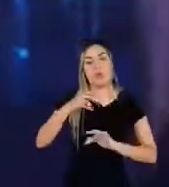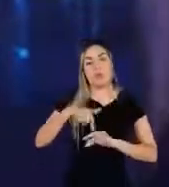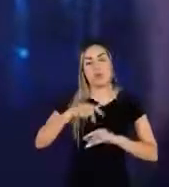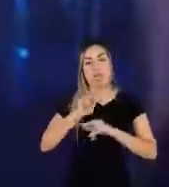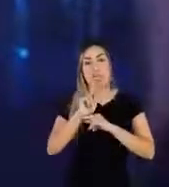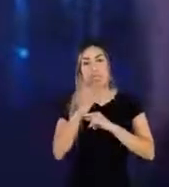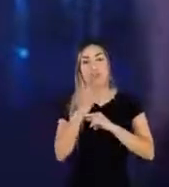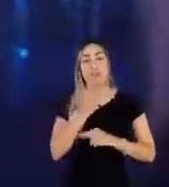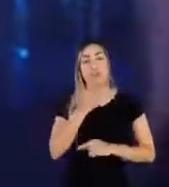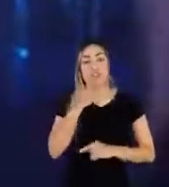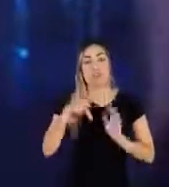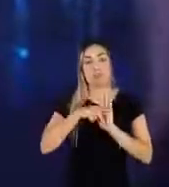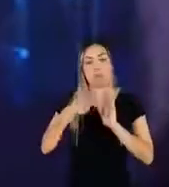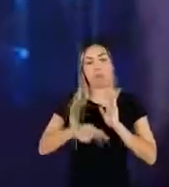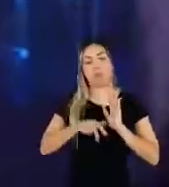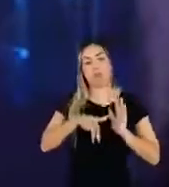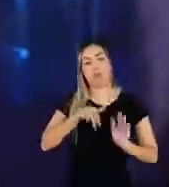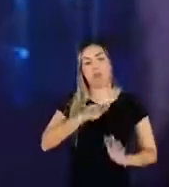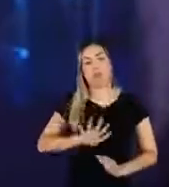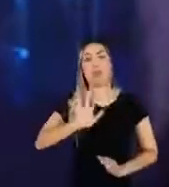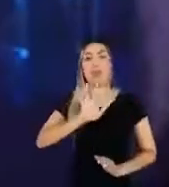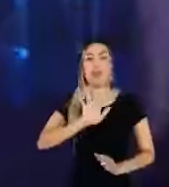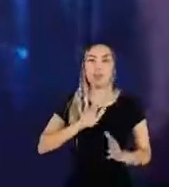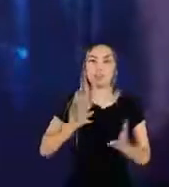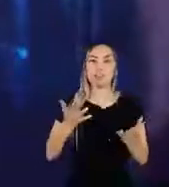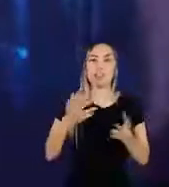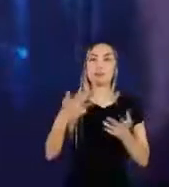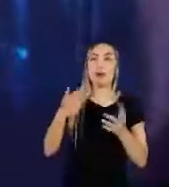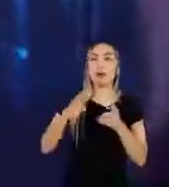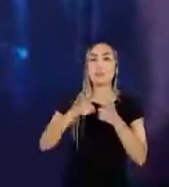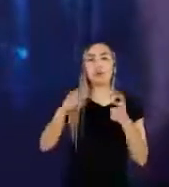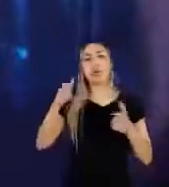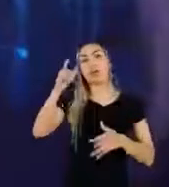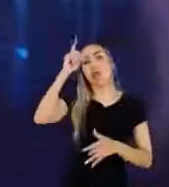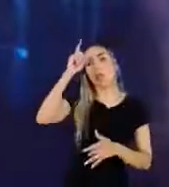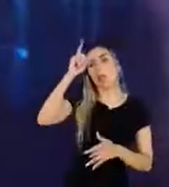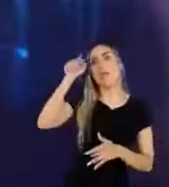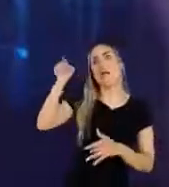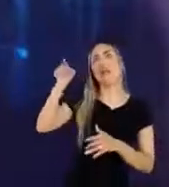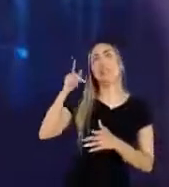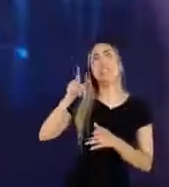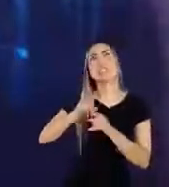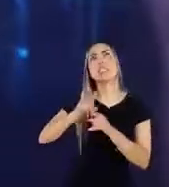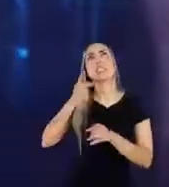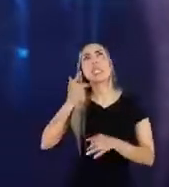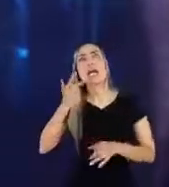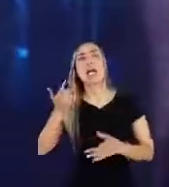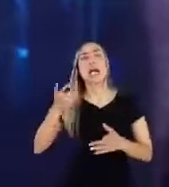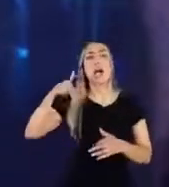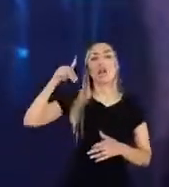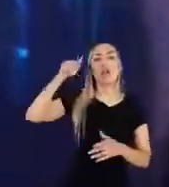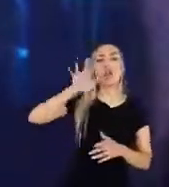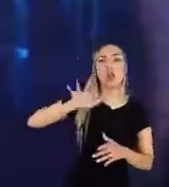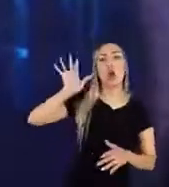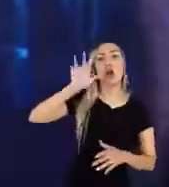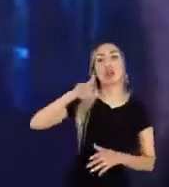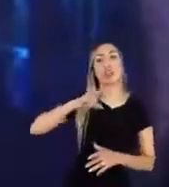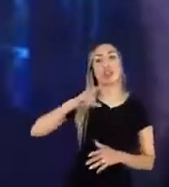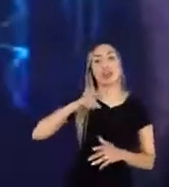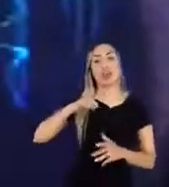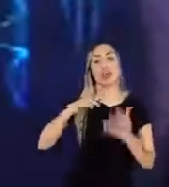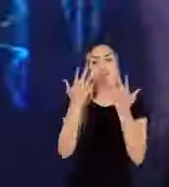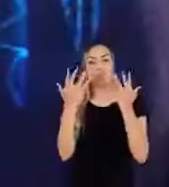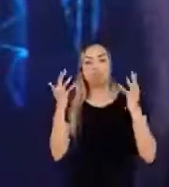países nórdicos, a Alemanha, que estão exatamente lá no Ceará, no Rio Grande do Norte, né, estimulando, inclusive, o